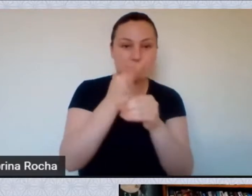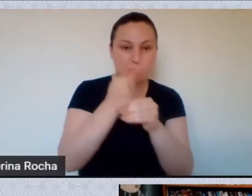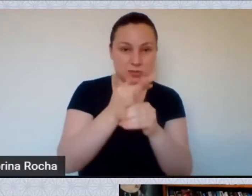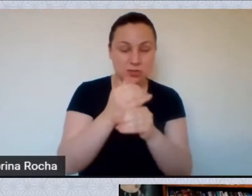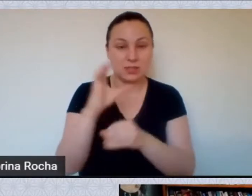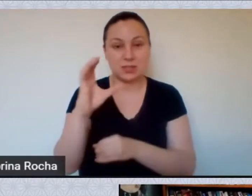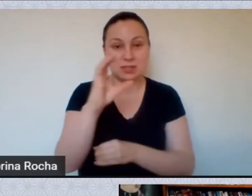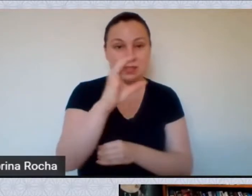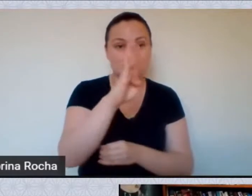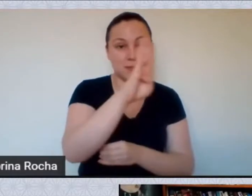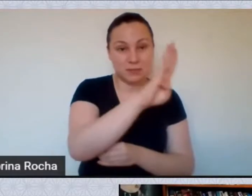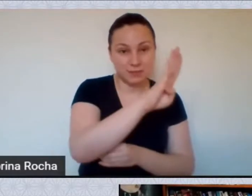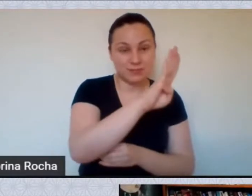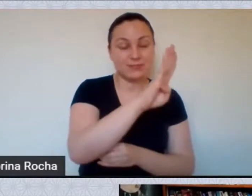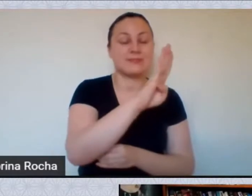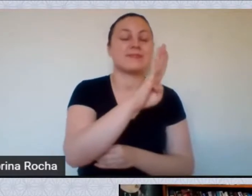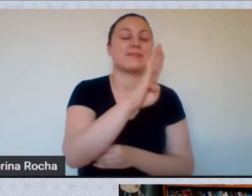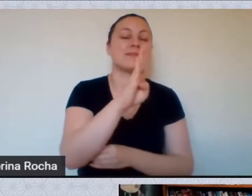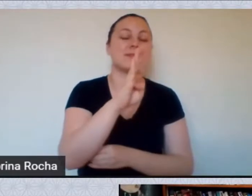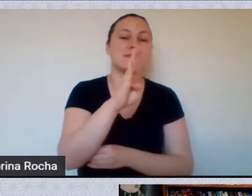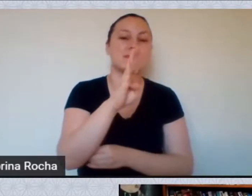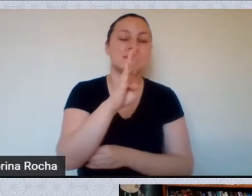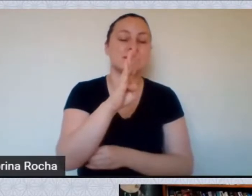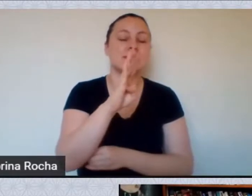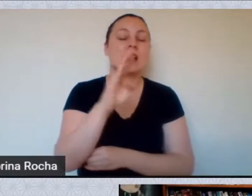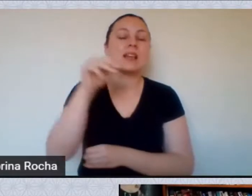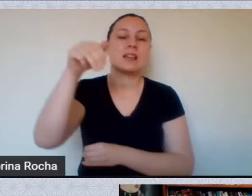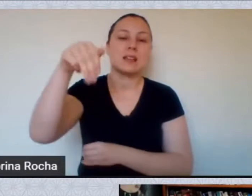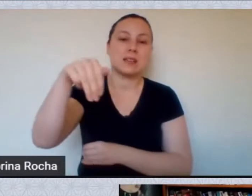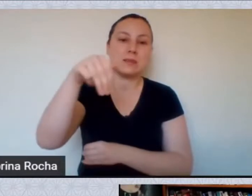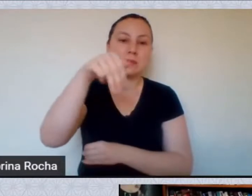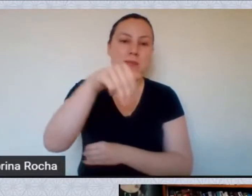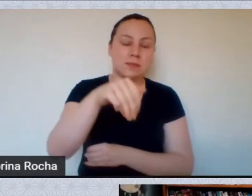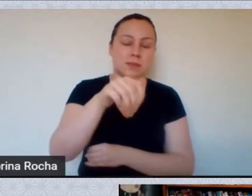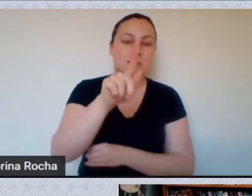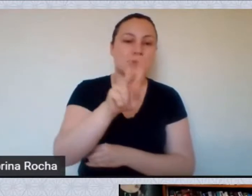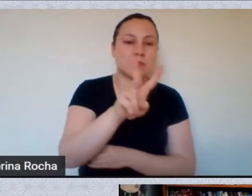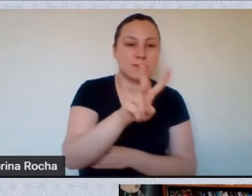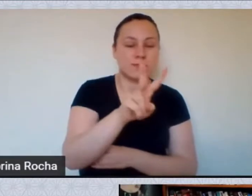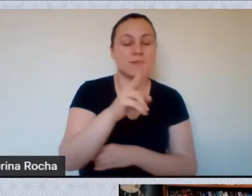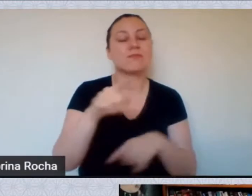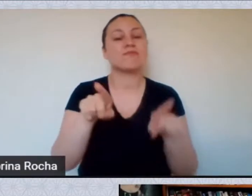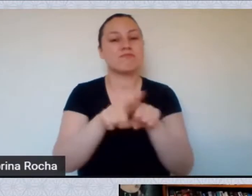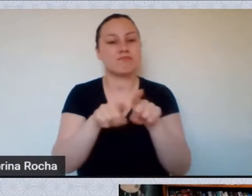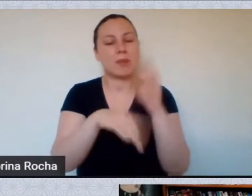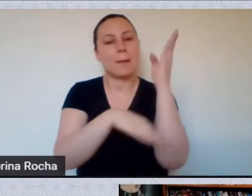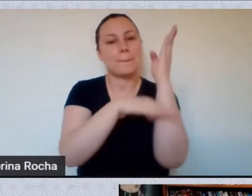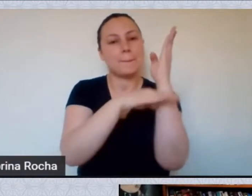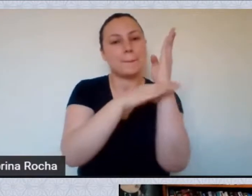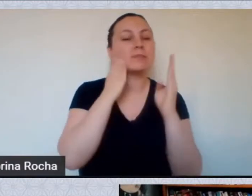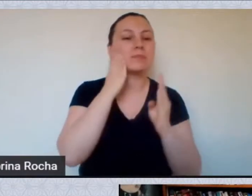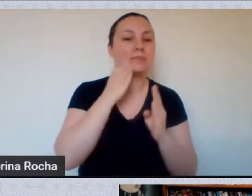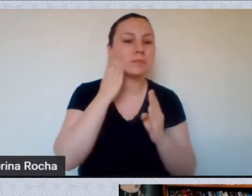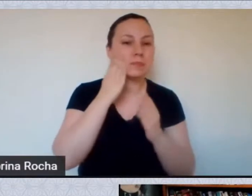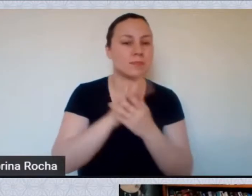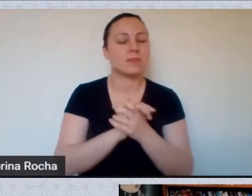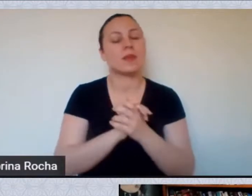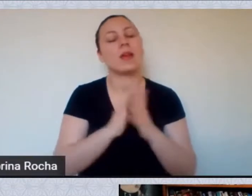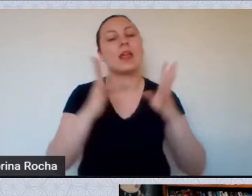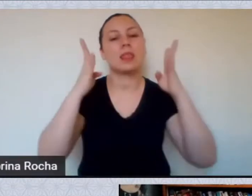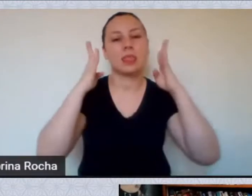Banco do Brasil, CCBB, Memorial Minas Gerais Vale e MM Gerdau, Museu das Minas e do Metal, integrantes do